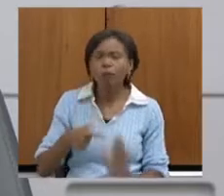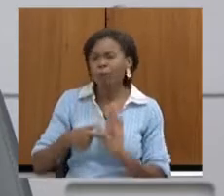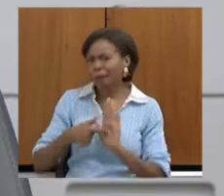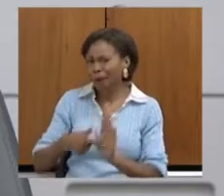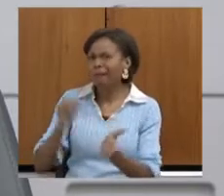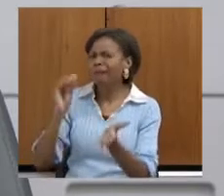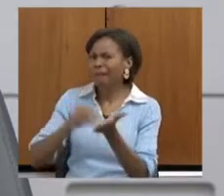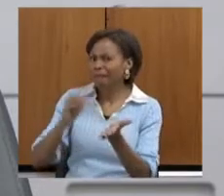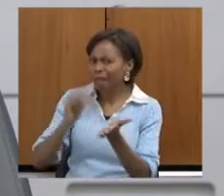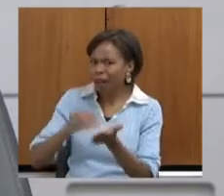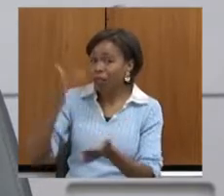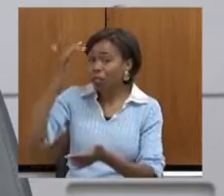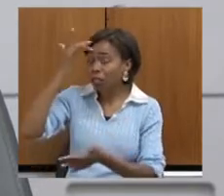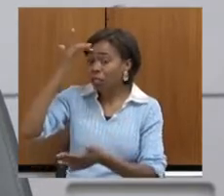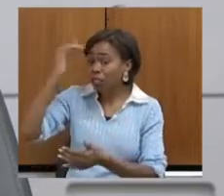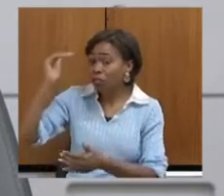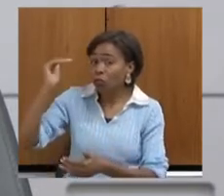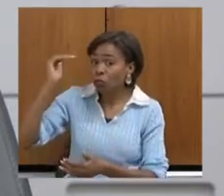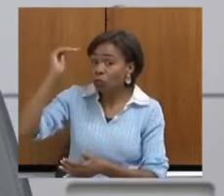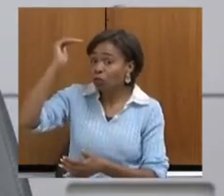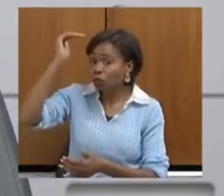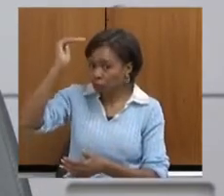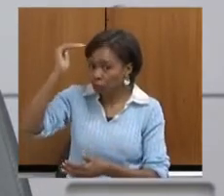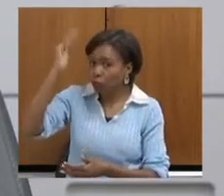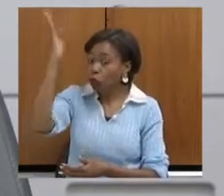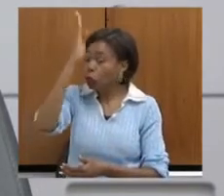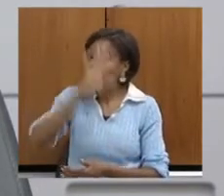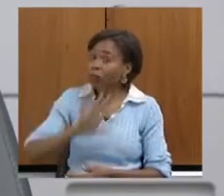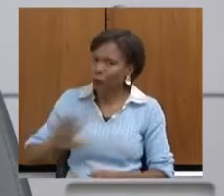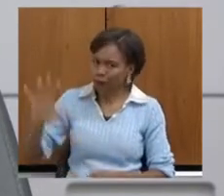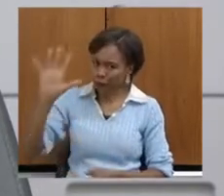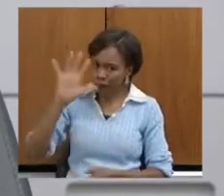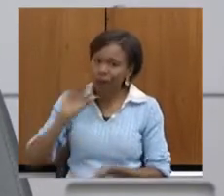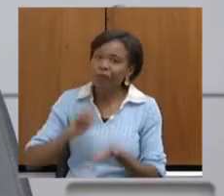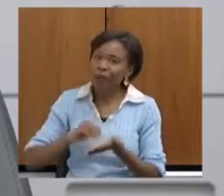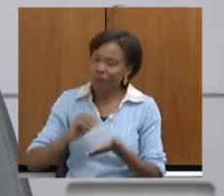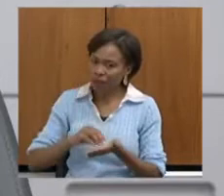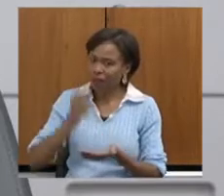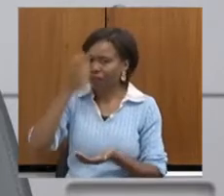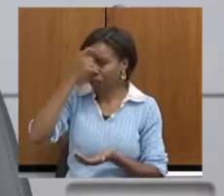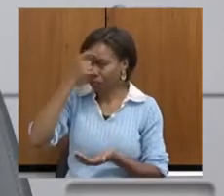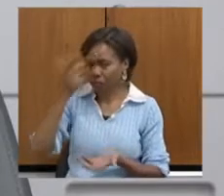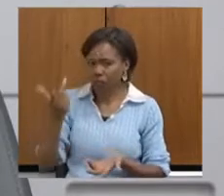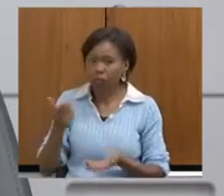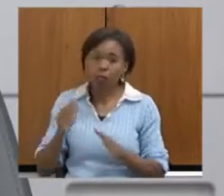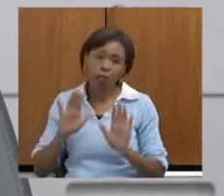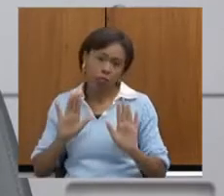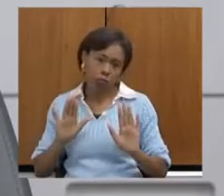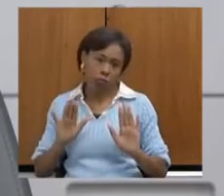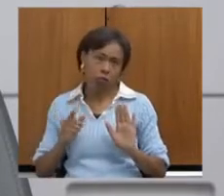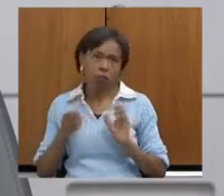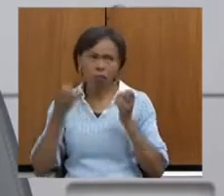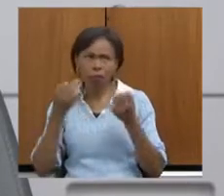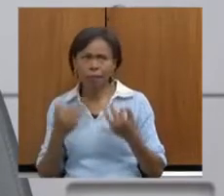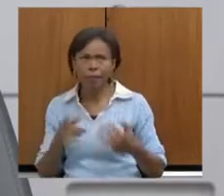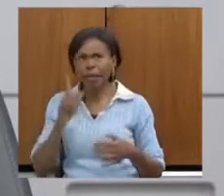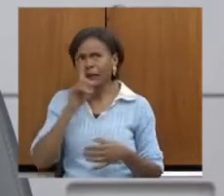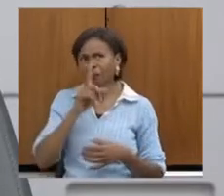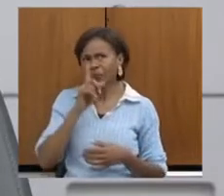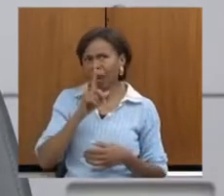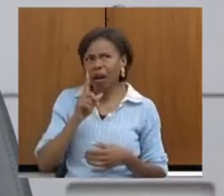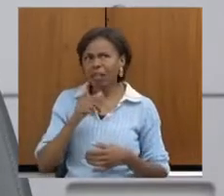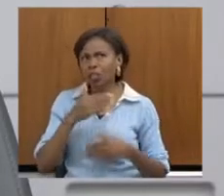maturidade Nacional sobre o assunto não que isso seja justificativa para falha do procedimento e não é